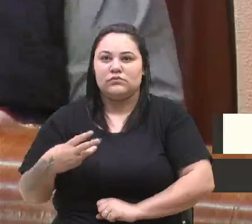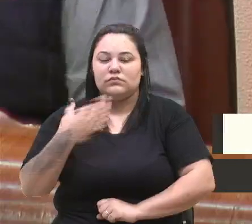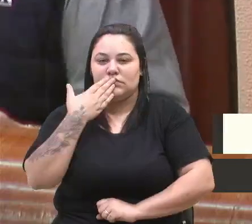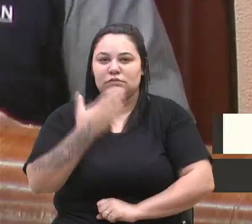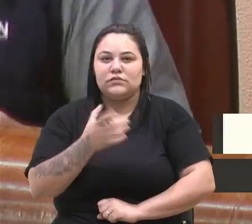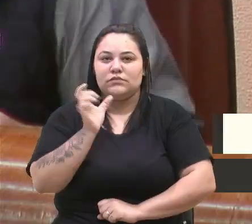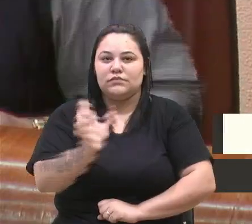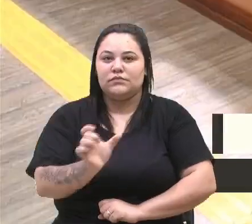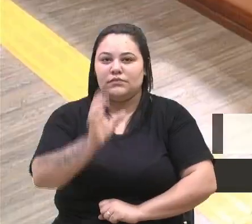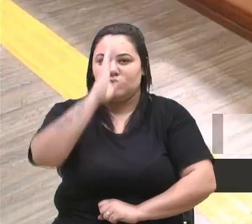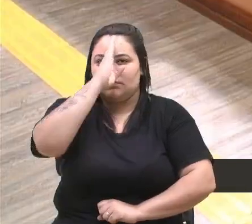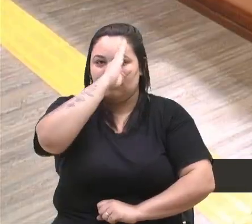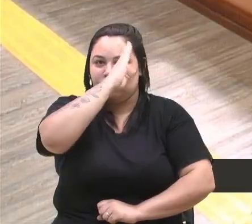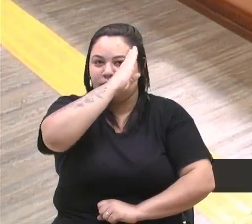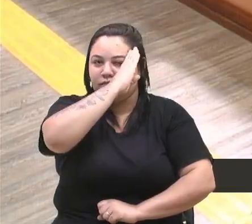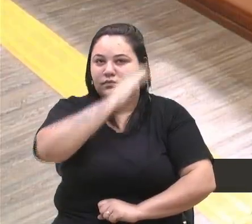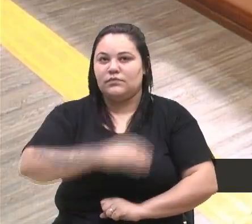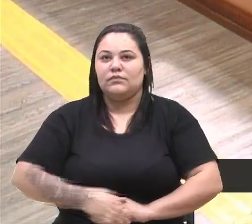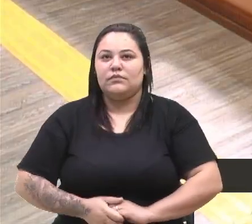Palavra, Adriano Bressan.